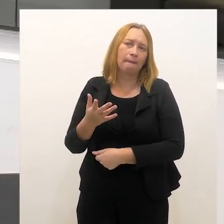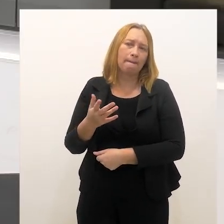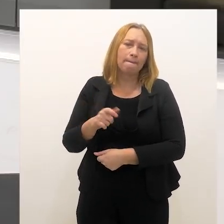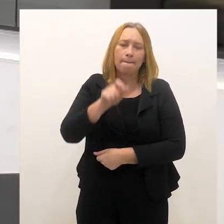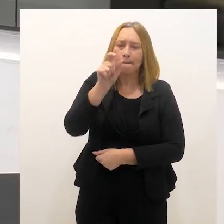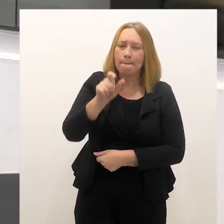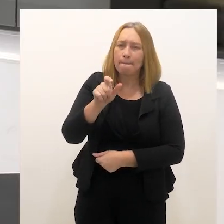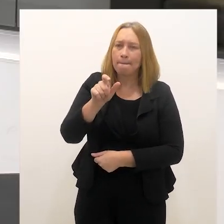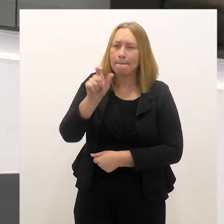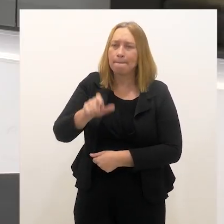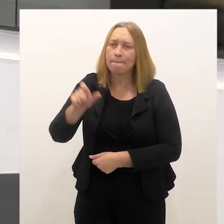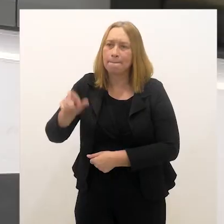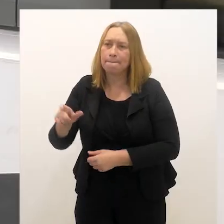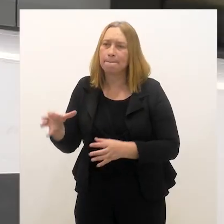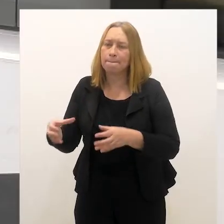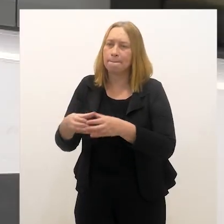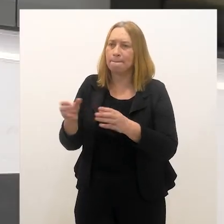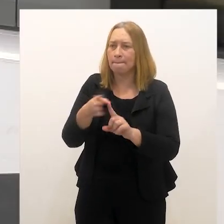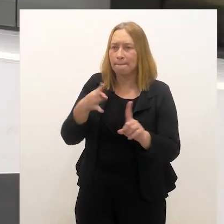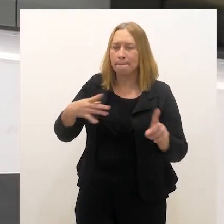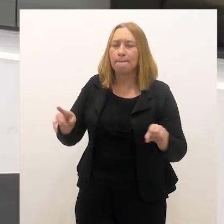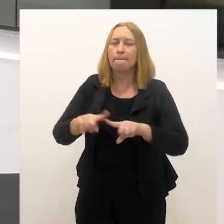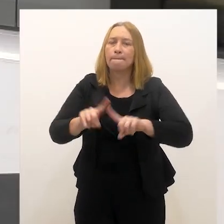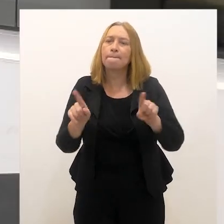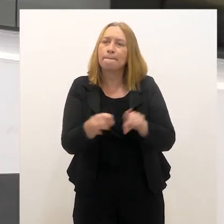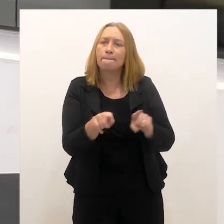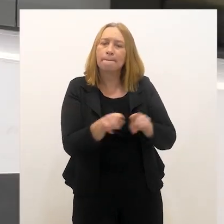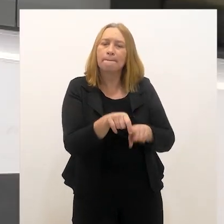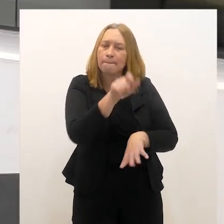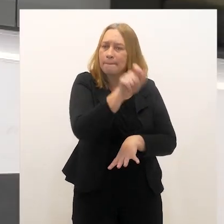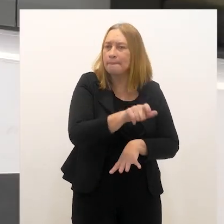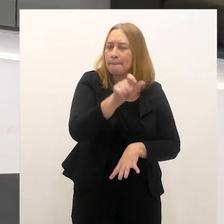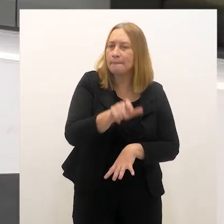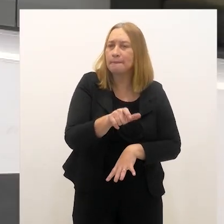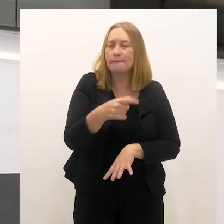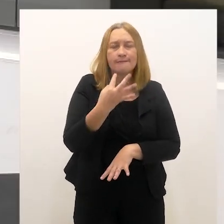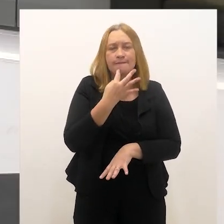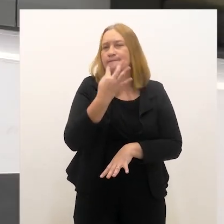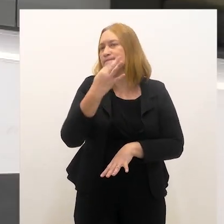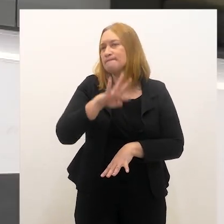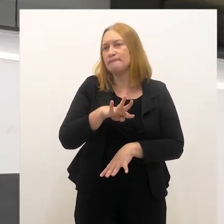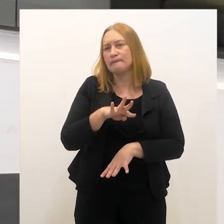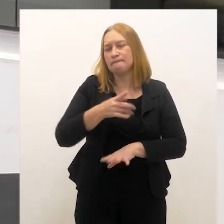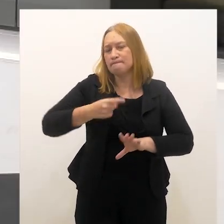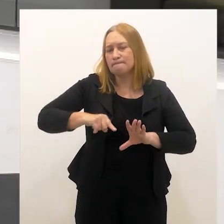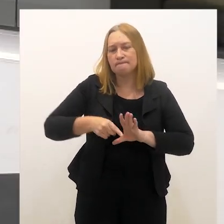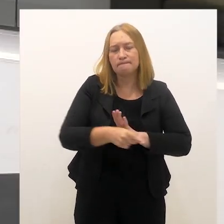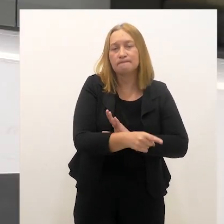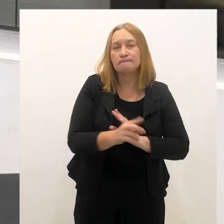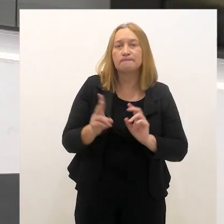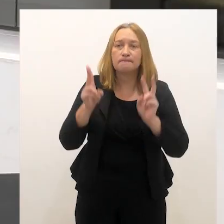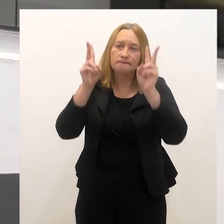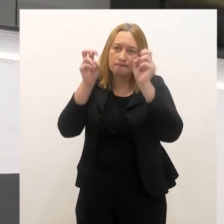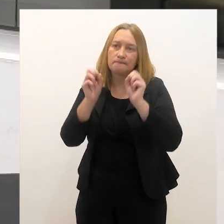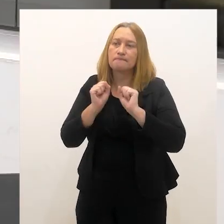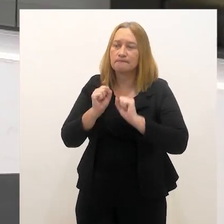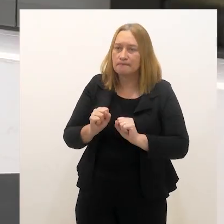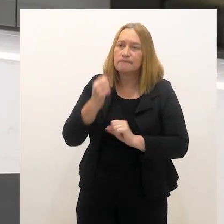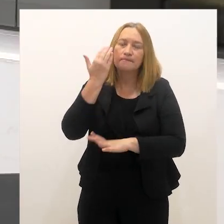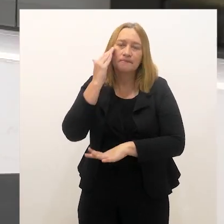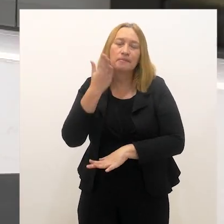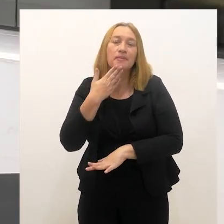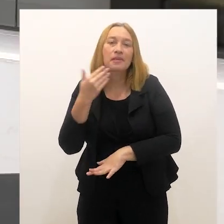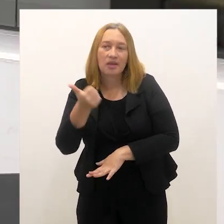o público LGBT, mas também para as pessoas que não conhecem a fundo do assunto e